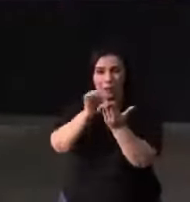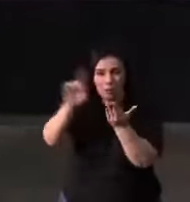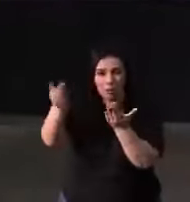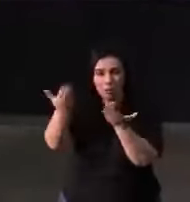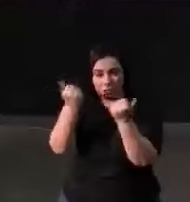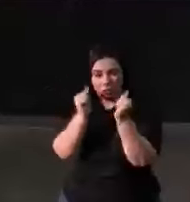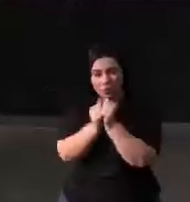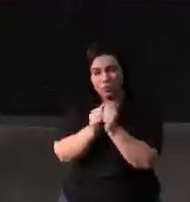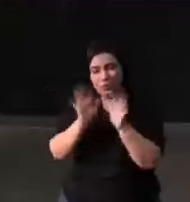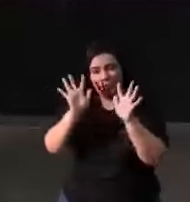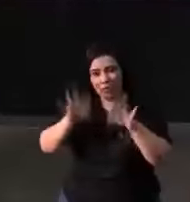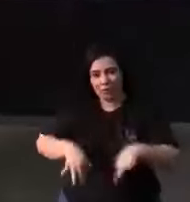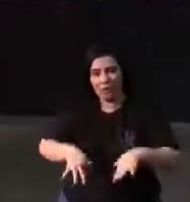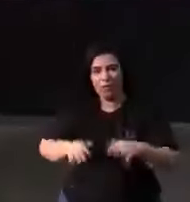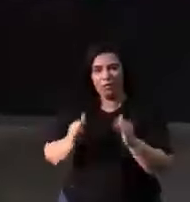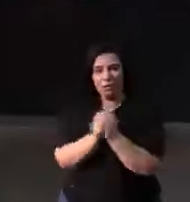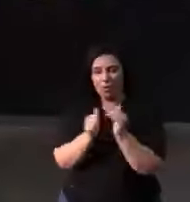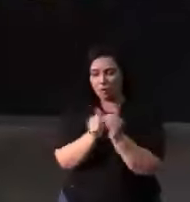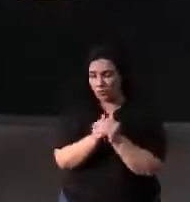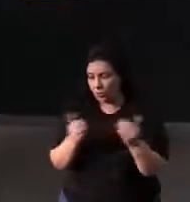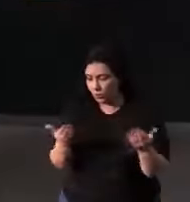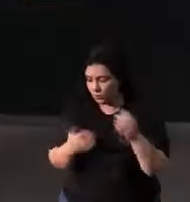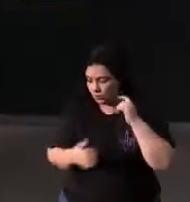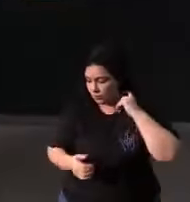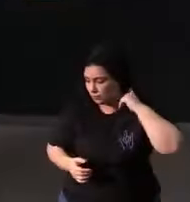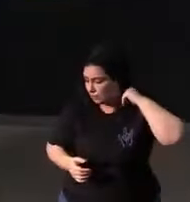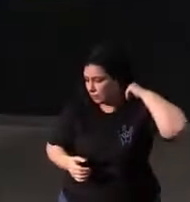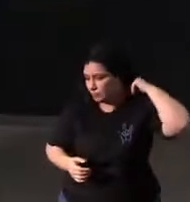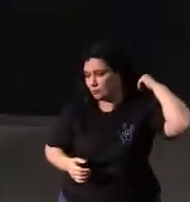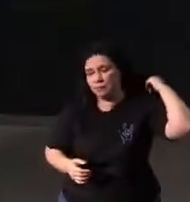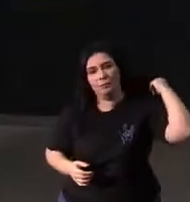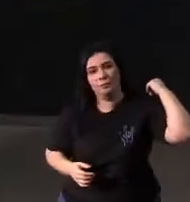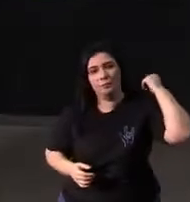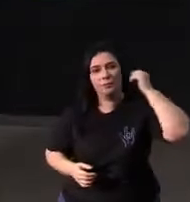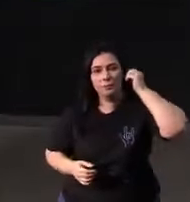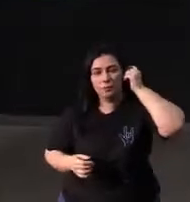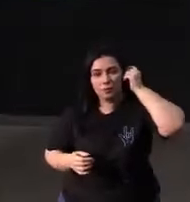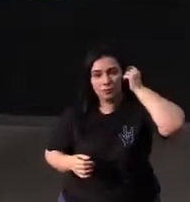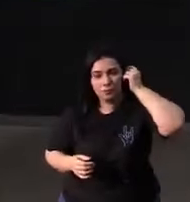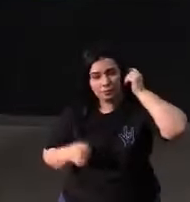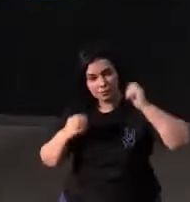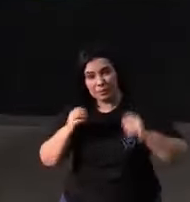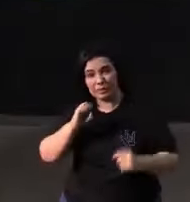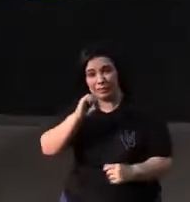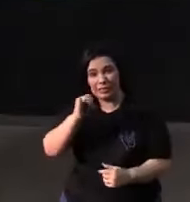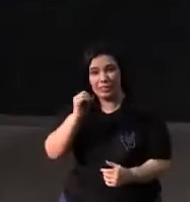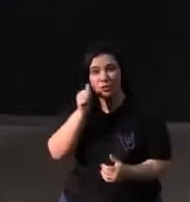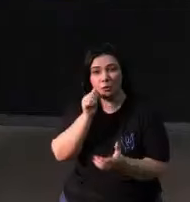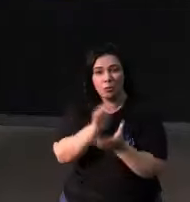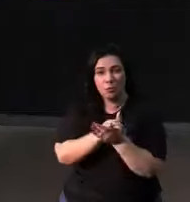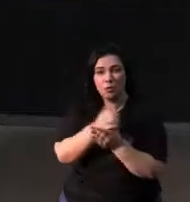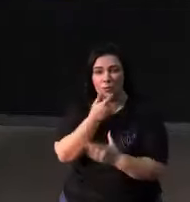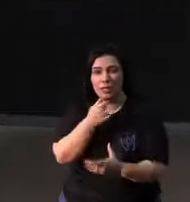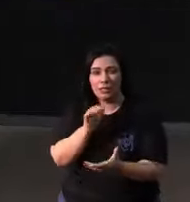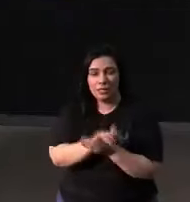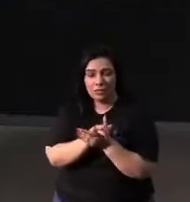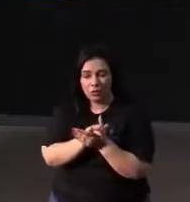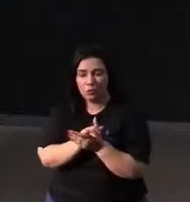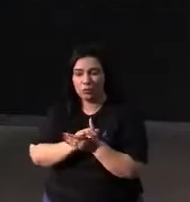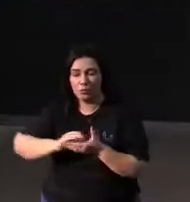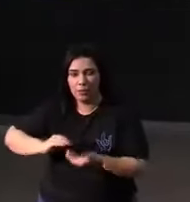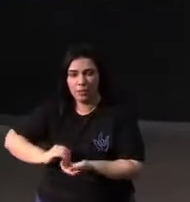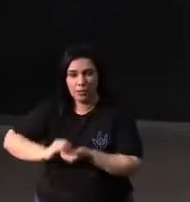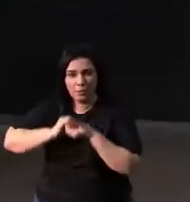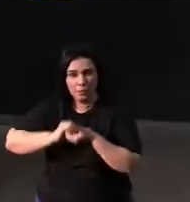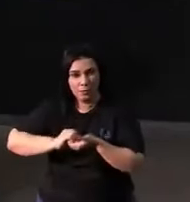orando por aqueles que virão à frente aqui. Se você está com a sua esposa, com o teu marido aí, pega na